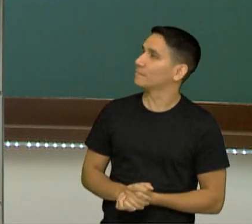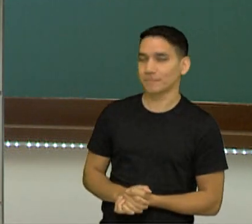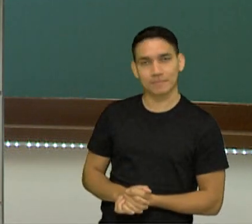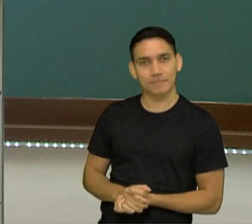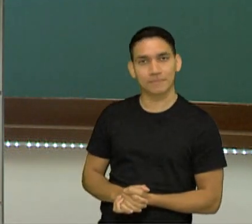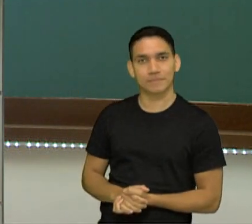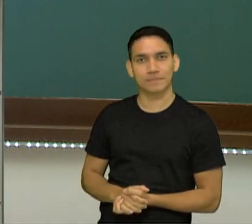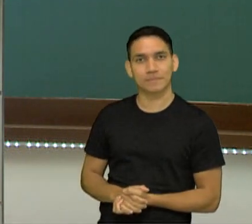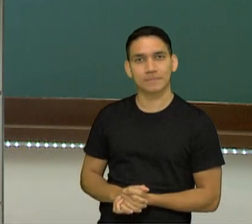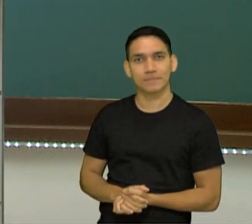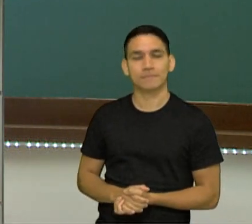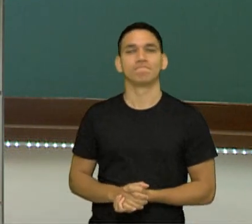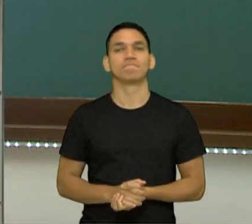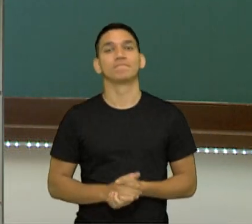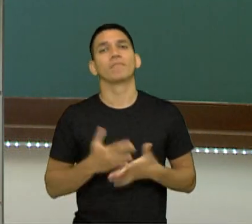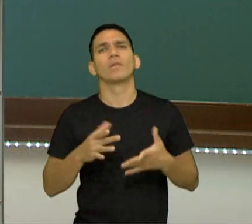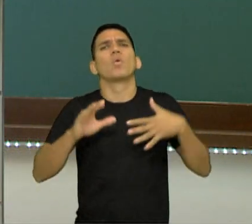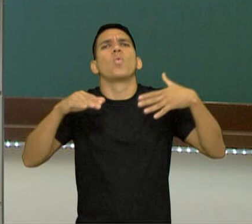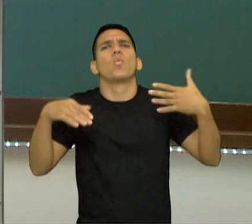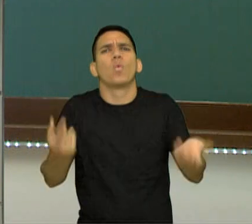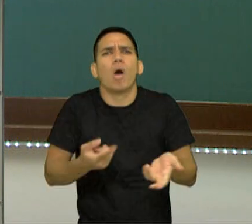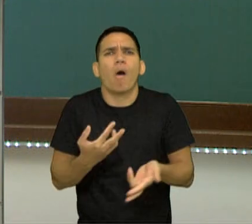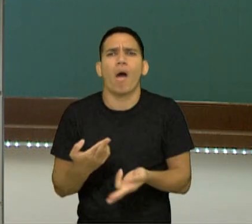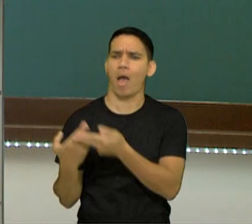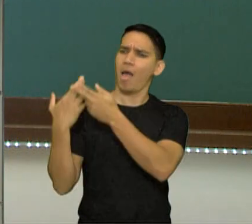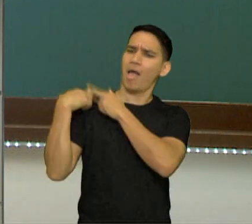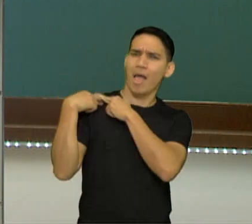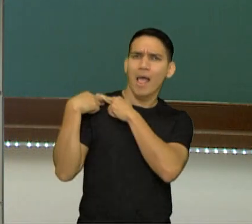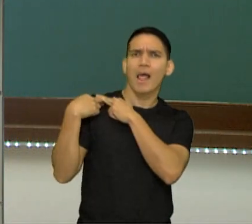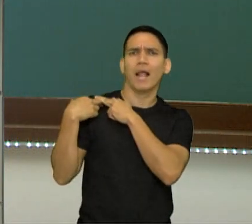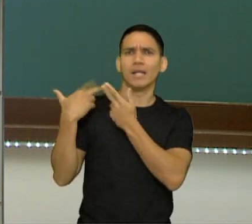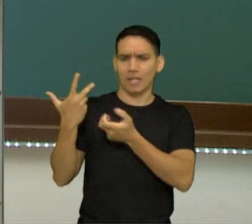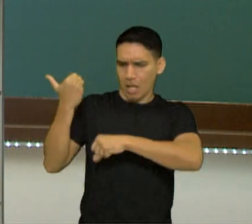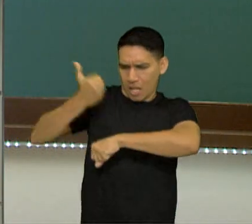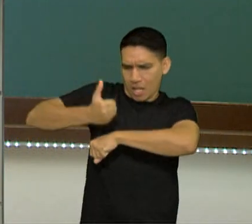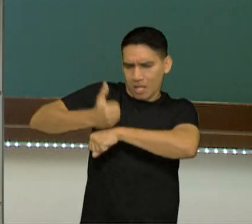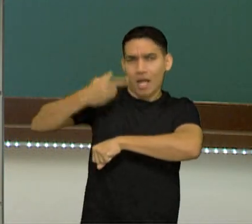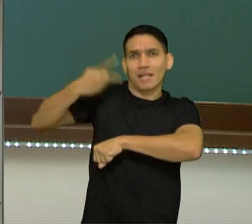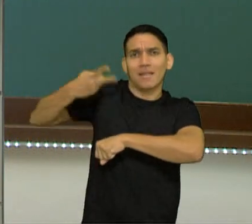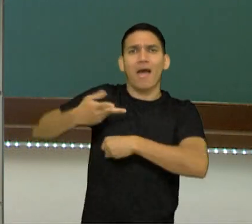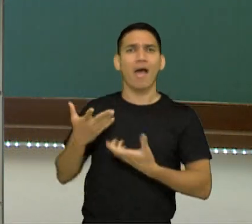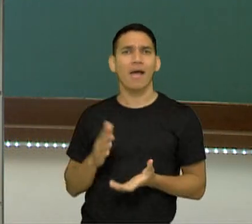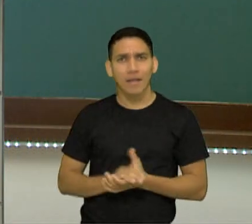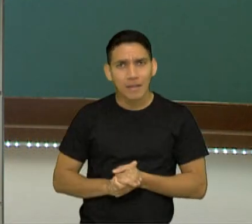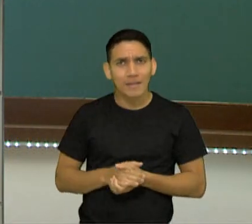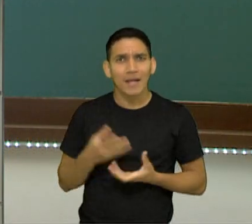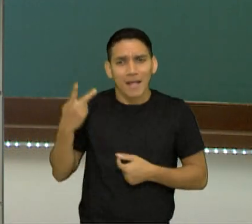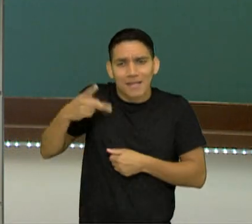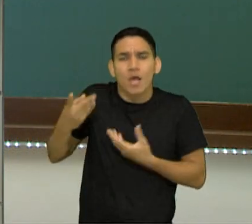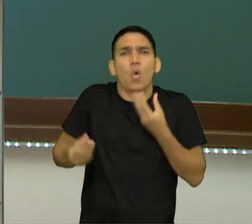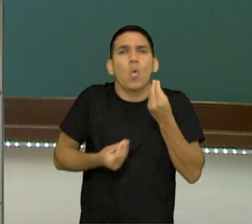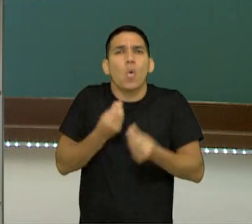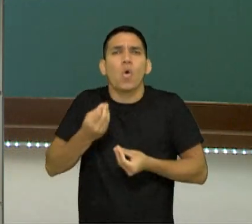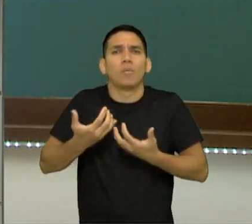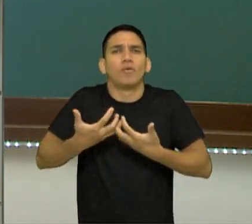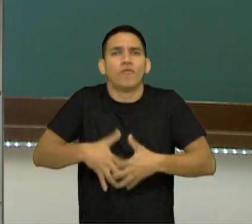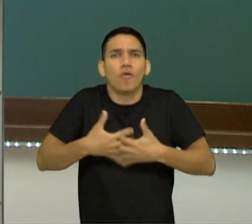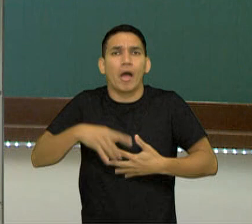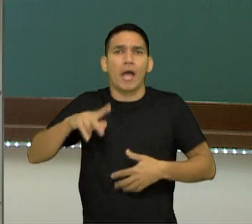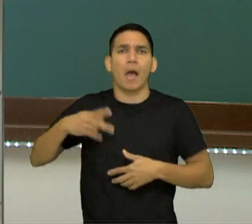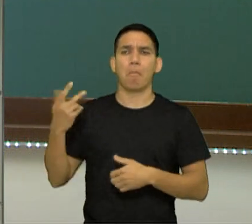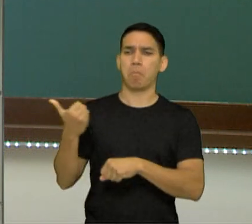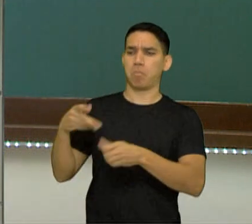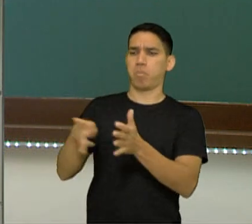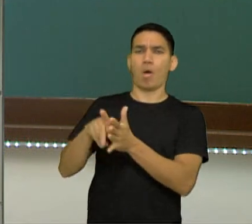Serrano é e quais eram as obrigações então desses senhores feudais né e senhores é que eram